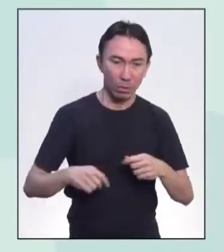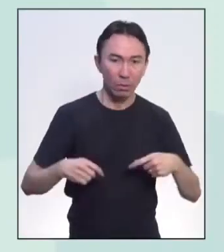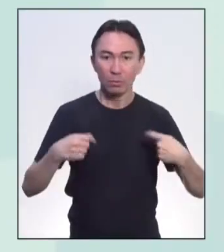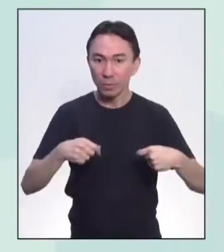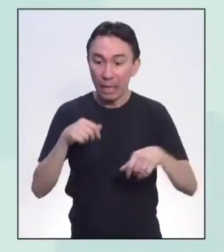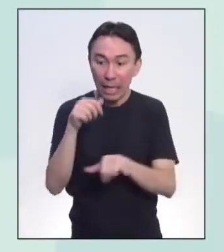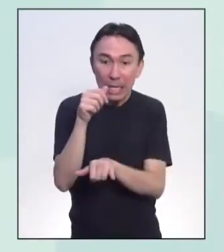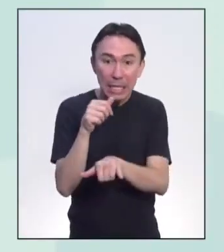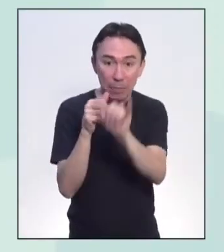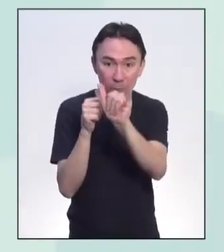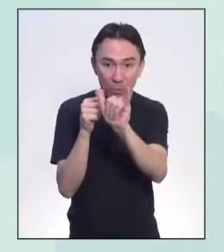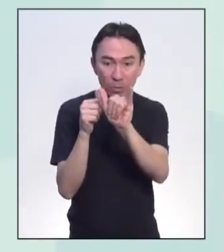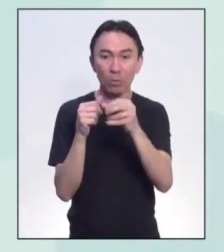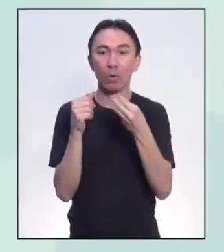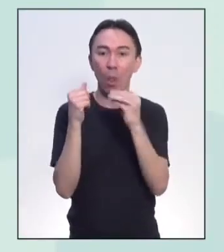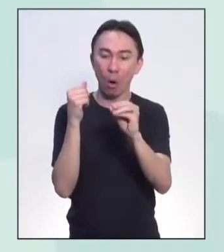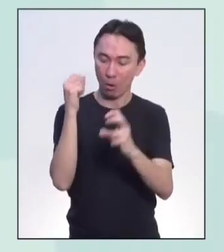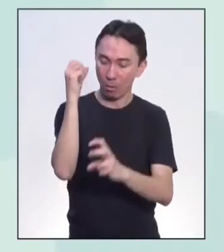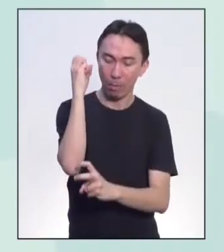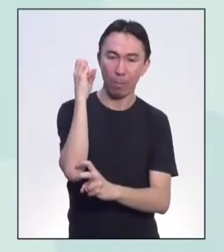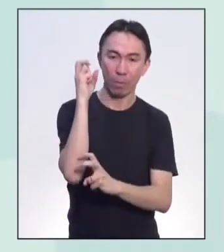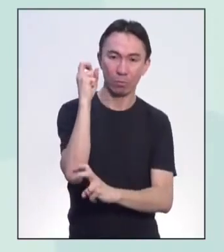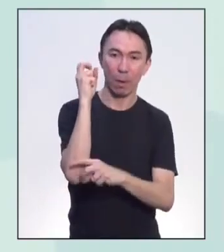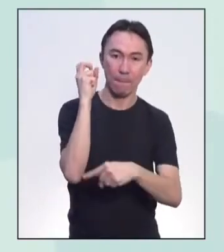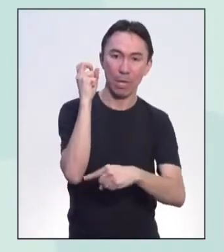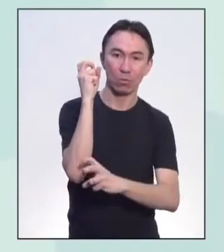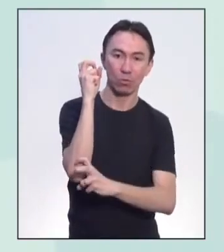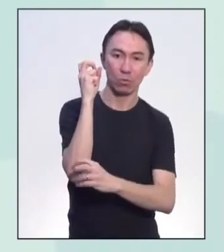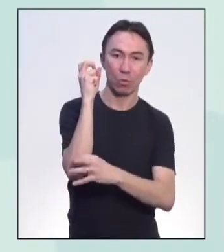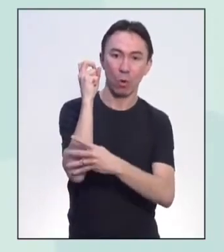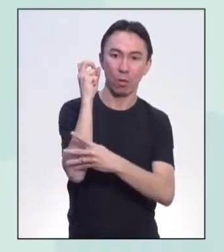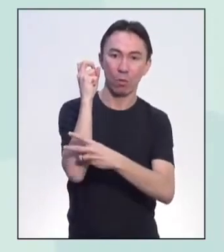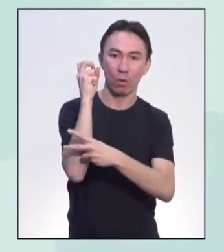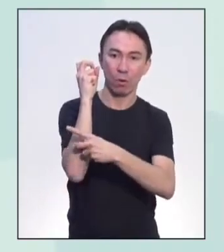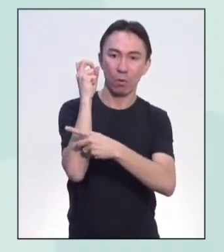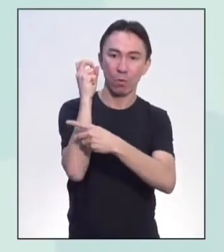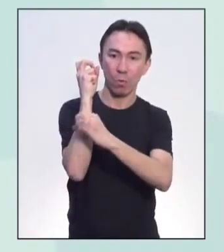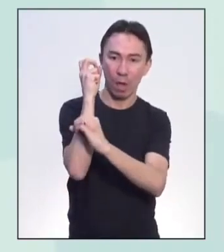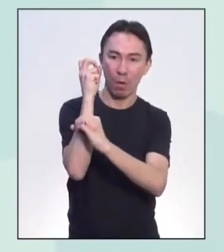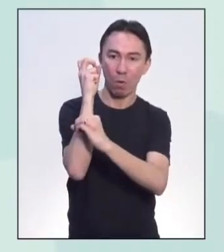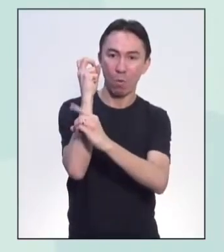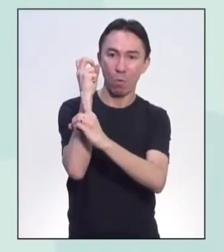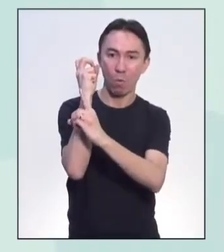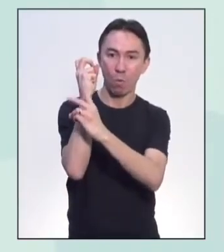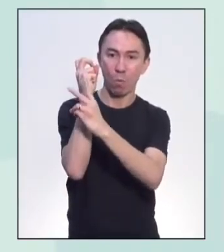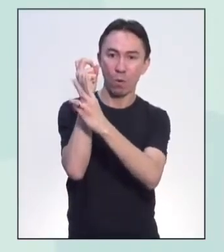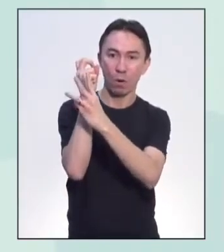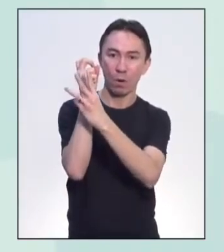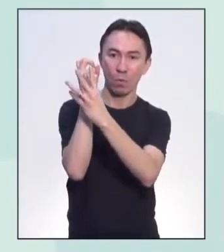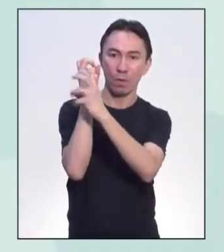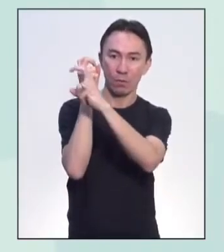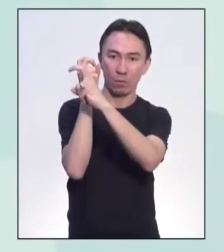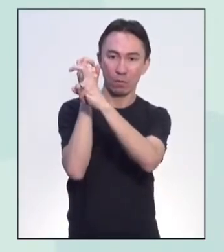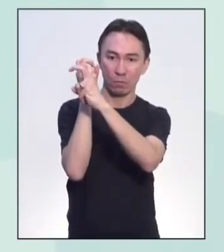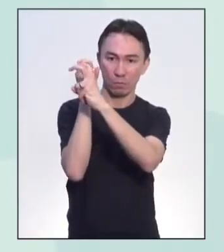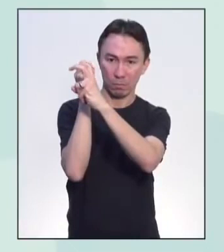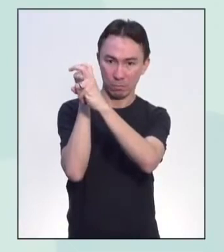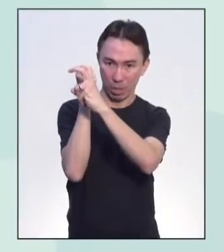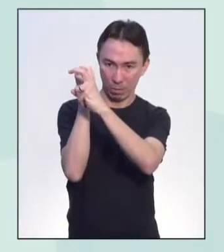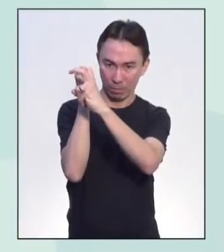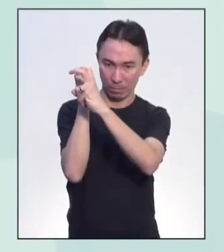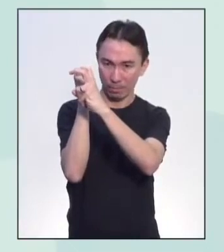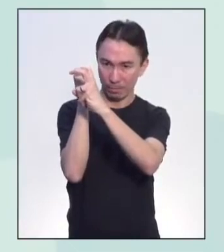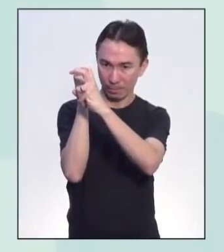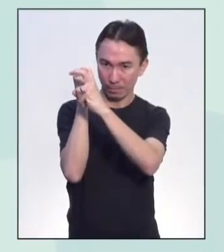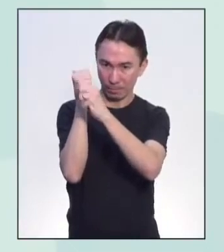y, você vai pôr menos 5, menos 4, menos 3, menos 2, menos 1, o 0, que é o encontro dos eixos. 1, 2,